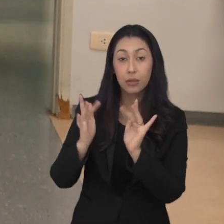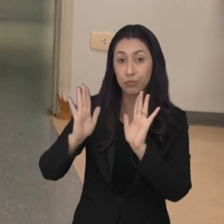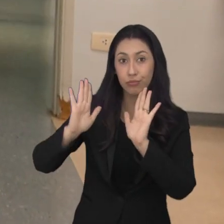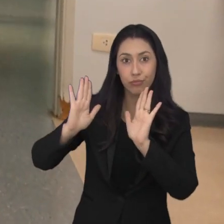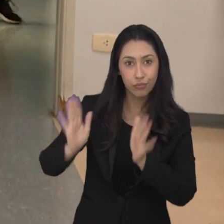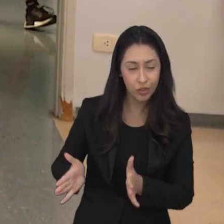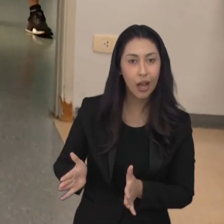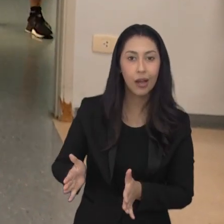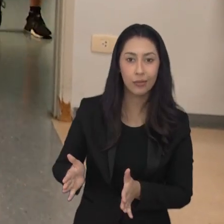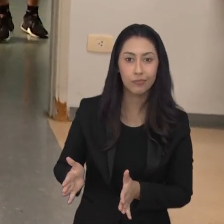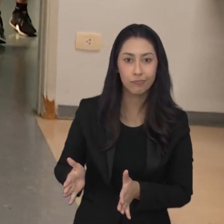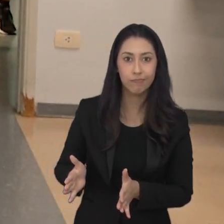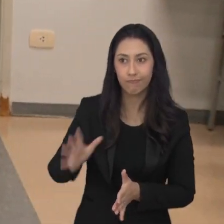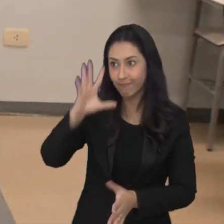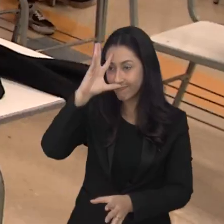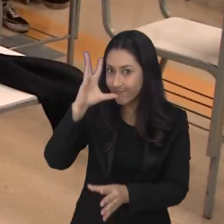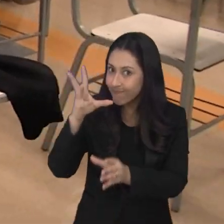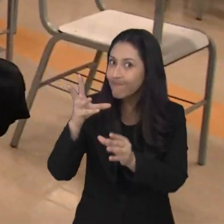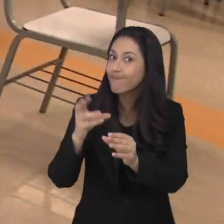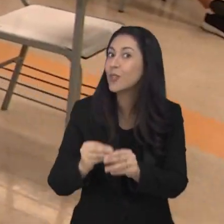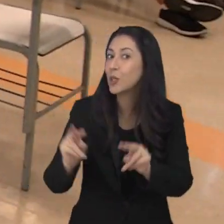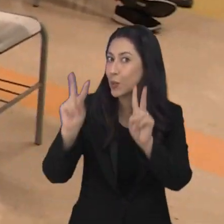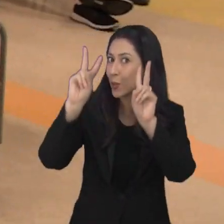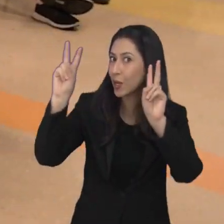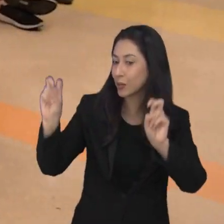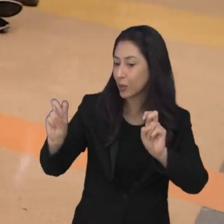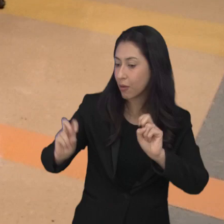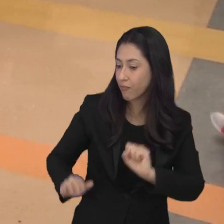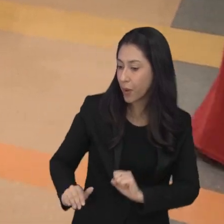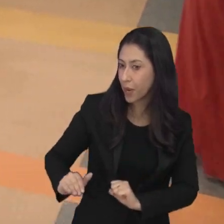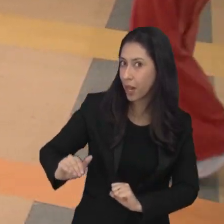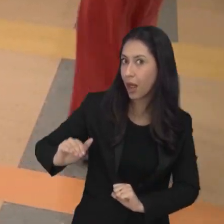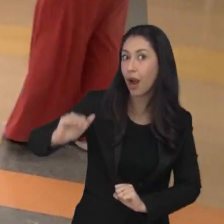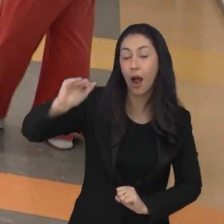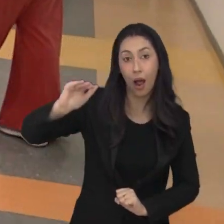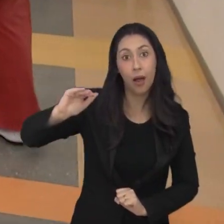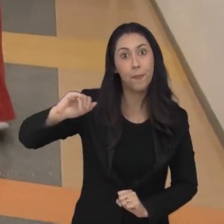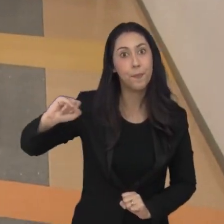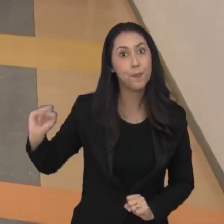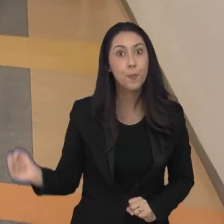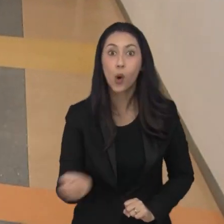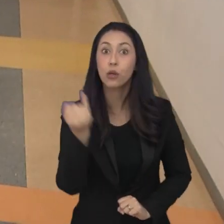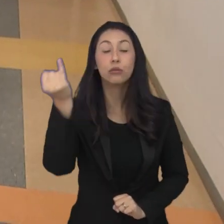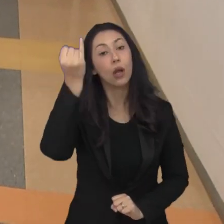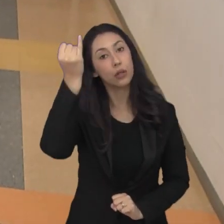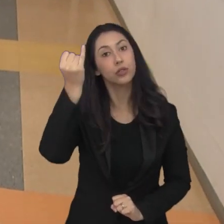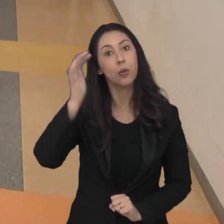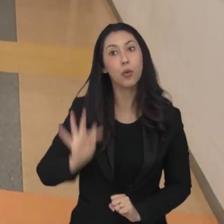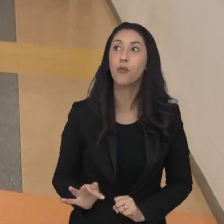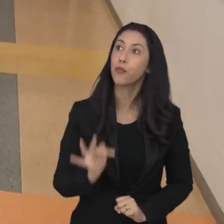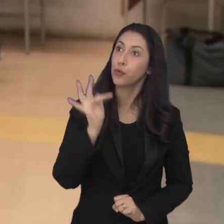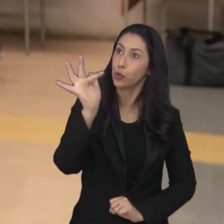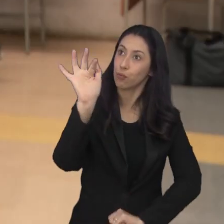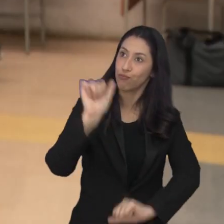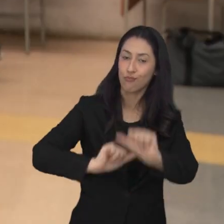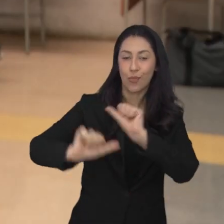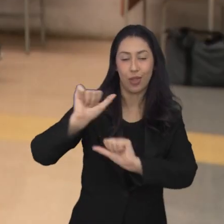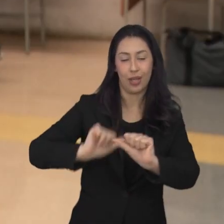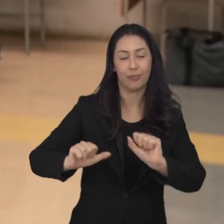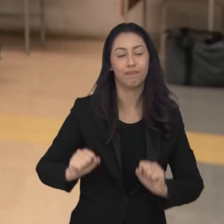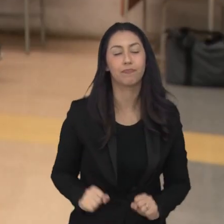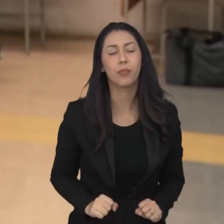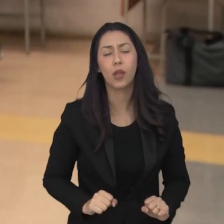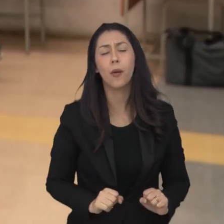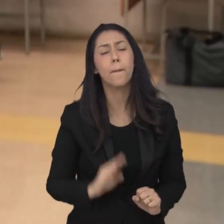os jovens, a compreensão desses temas, ainda na infância e adolescência, pode fazer toda a diferença na vida adulta. Eu acho que a